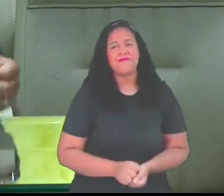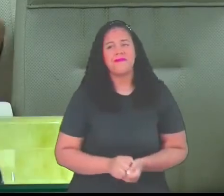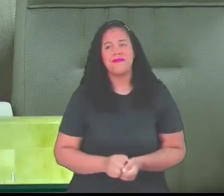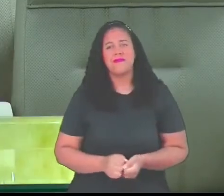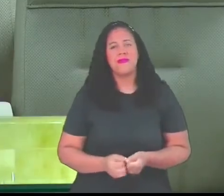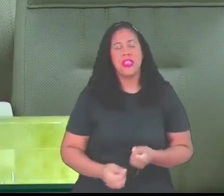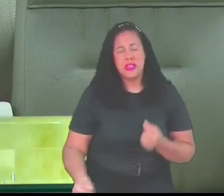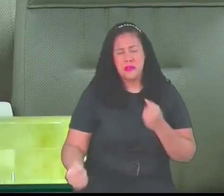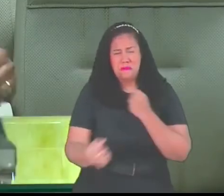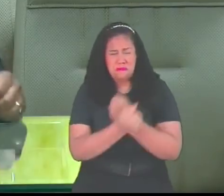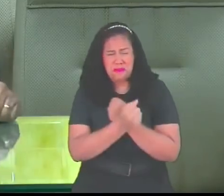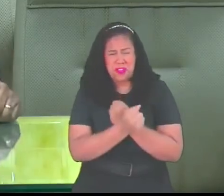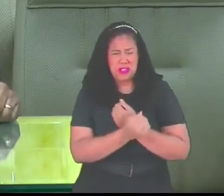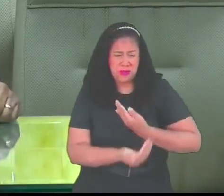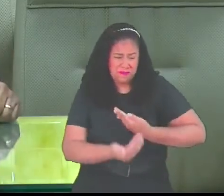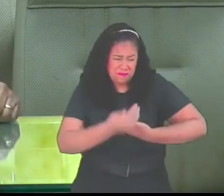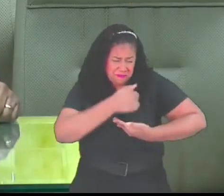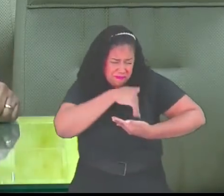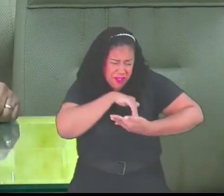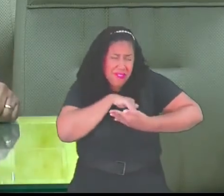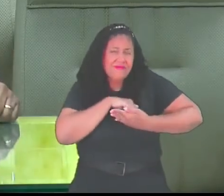dentro do nosso próprio ser.